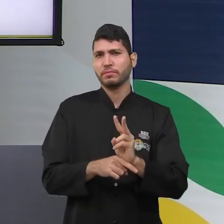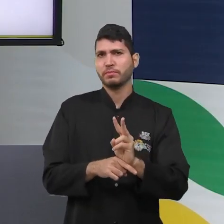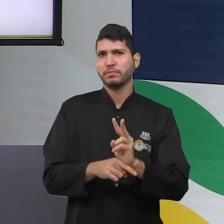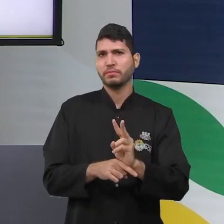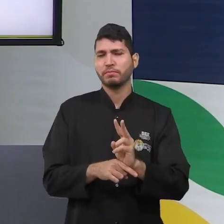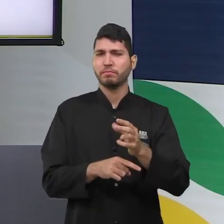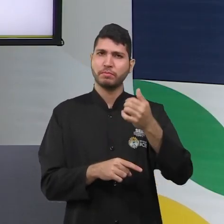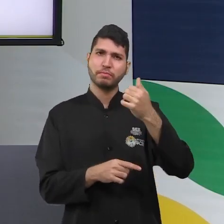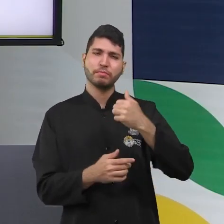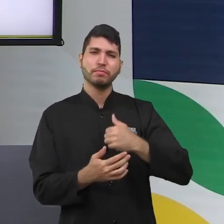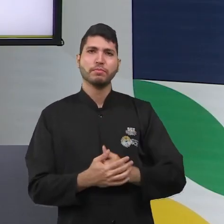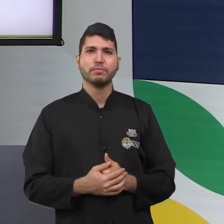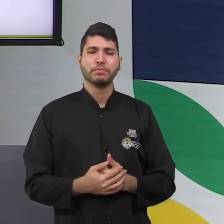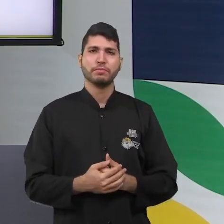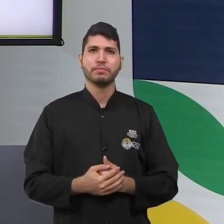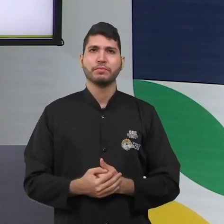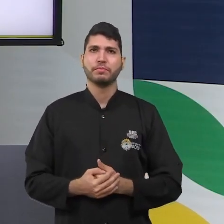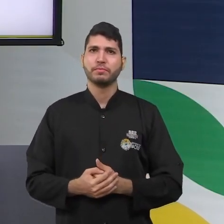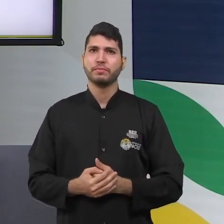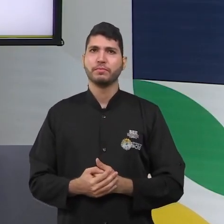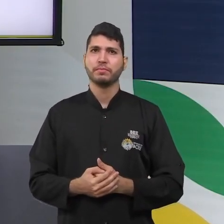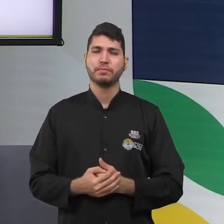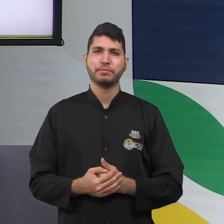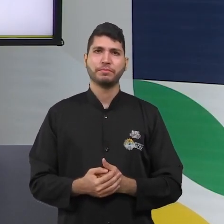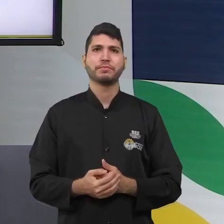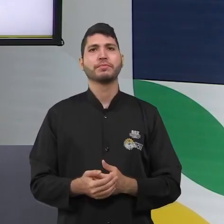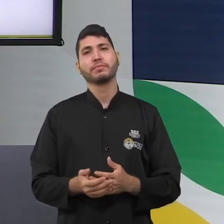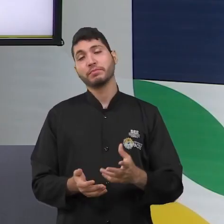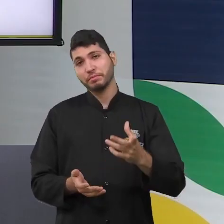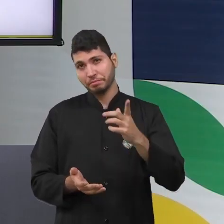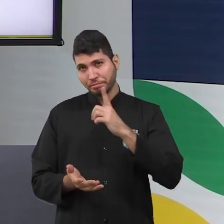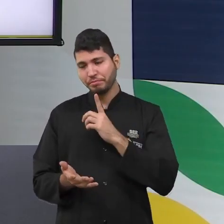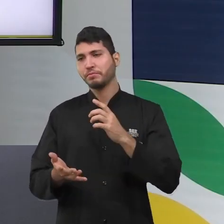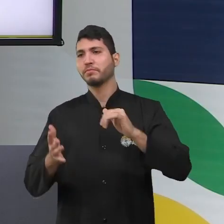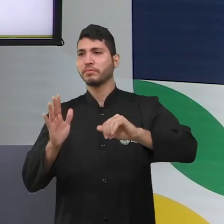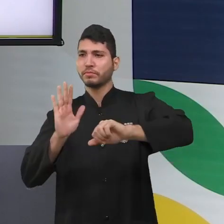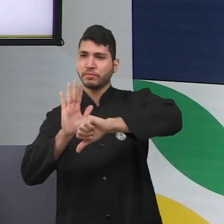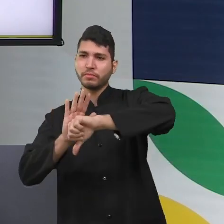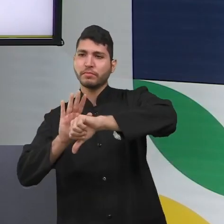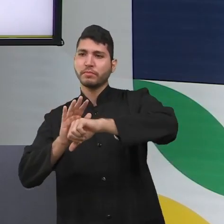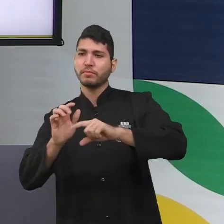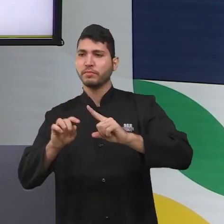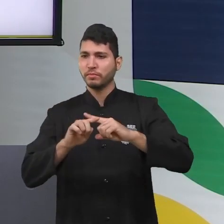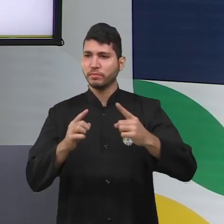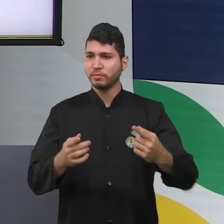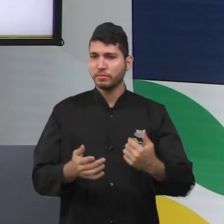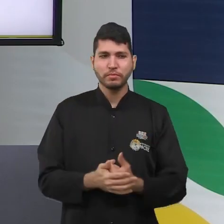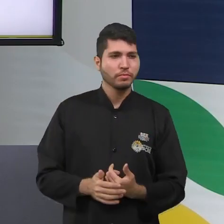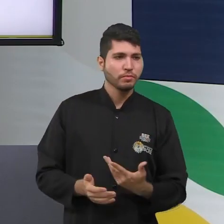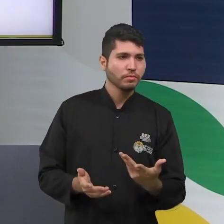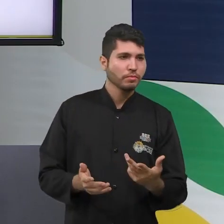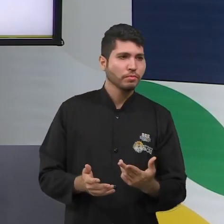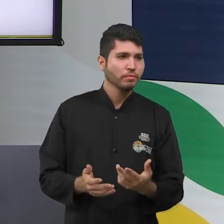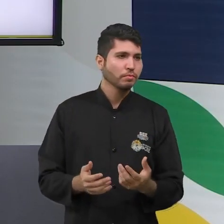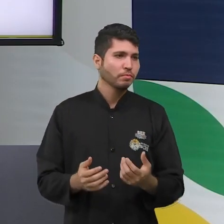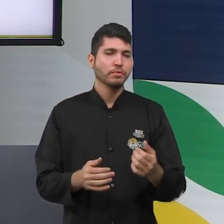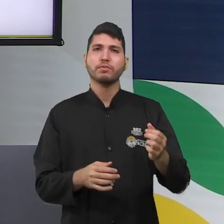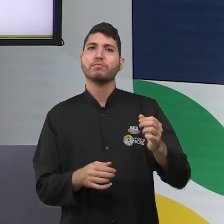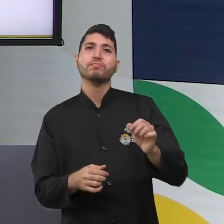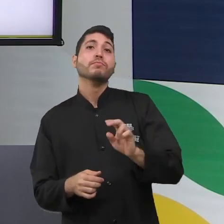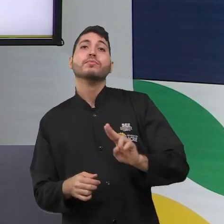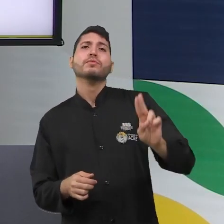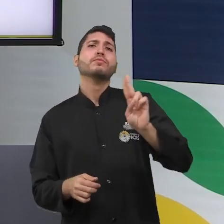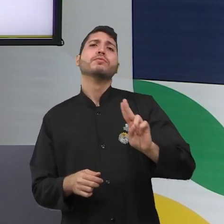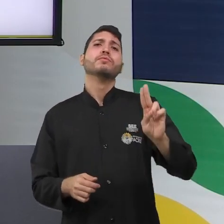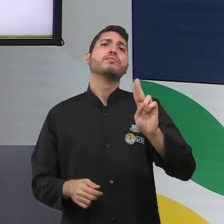normal, habitualmente acontece crime, acontece situação. O que a gente pode oportunizar aqueles jovens na comunidade para ter como